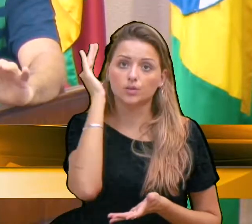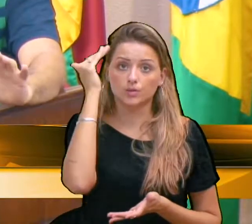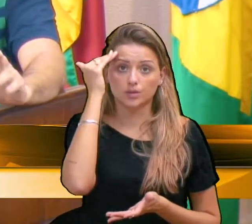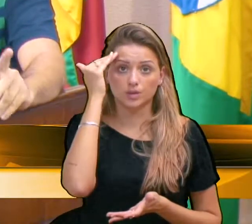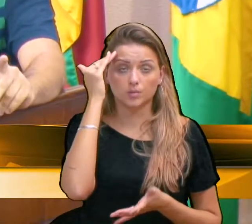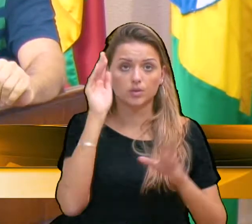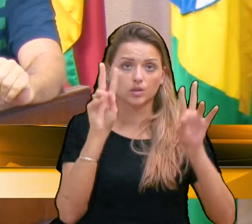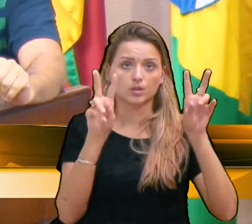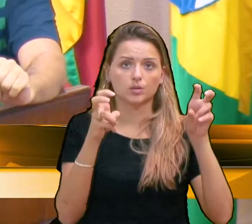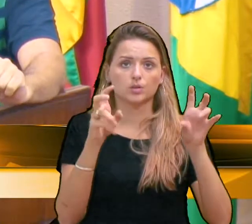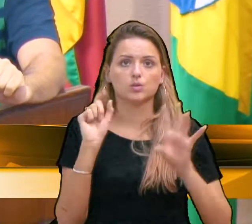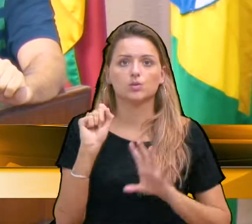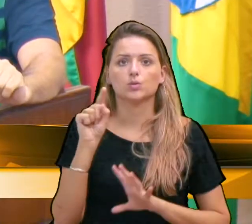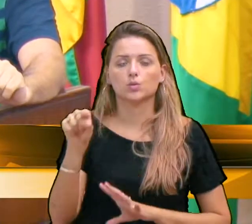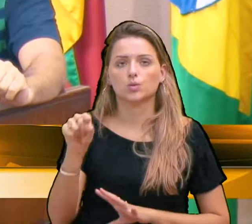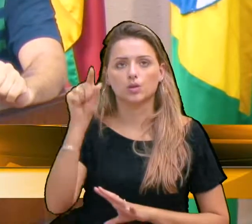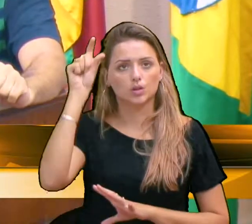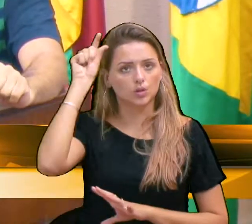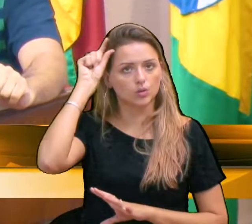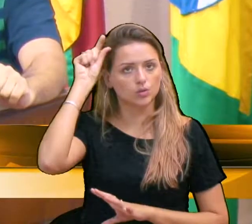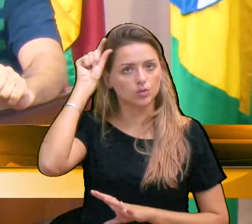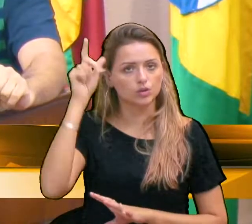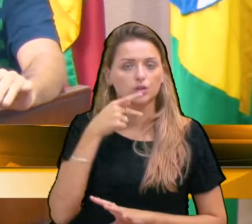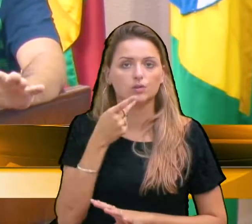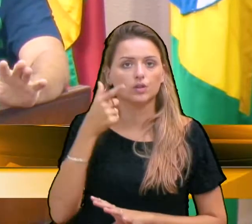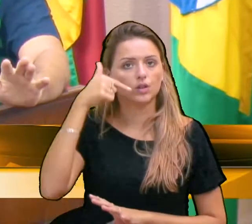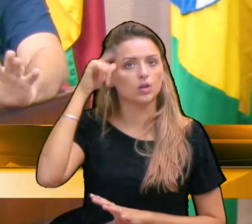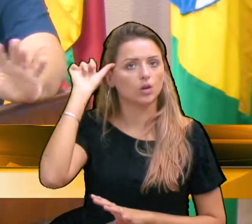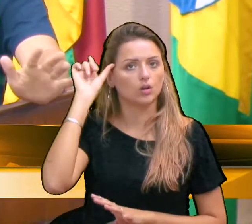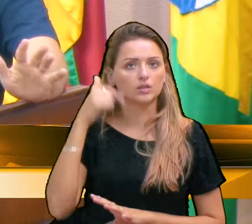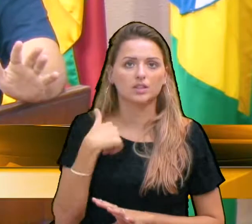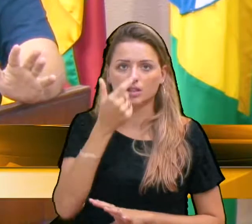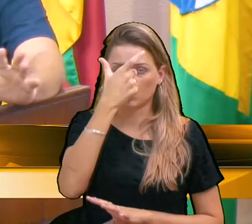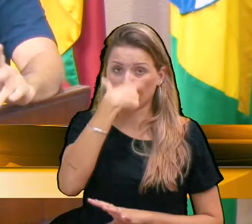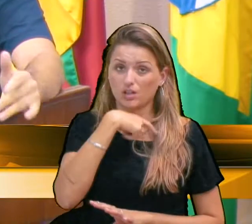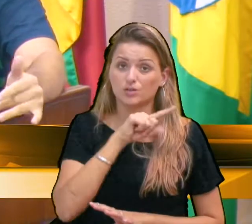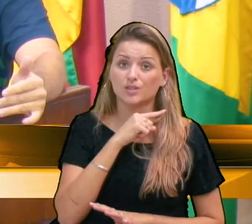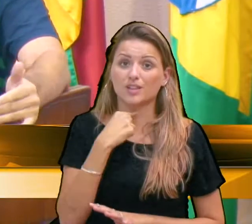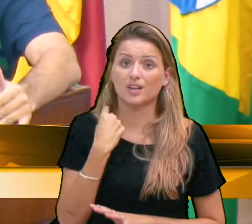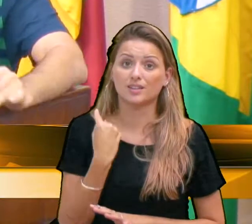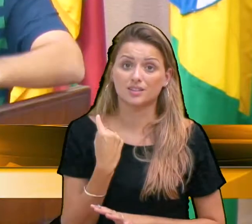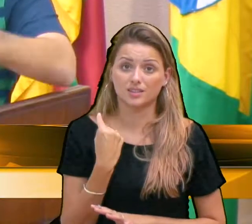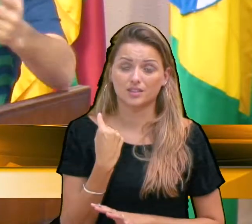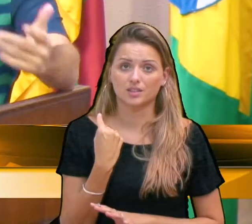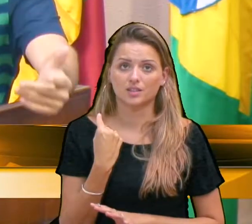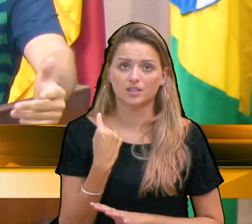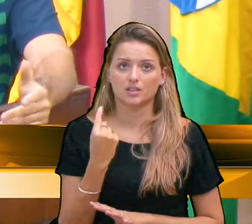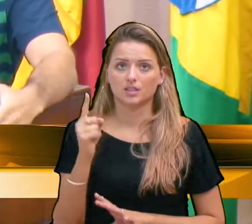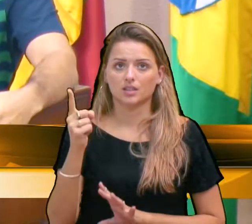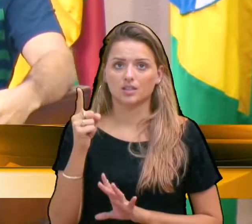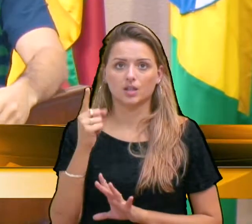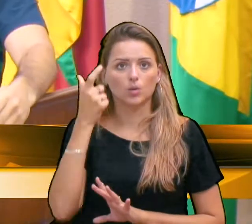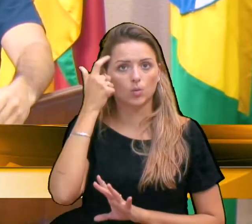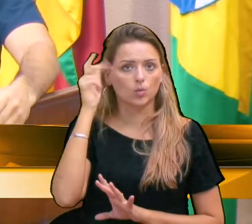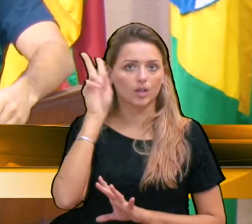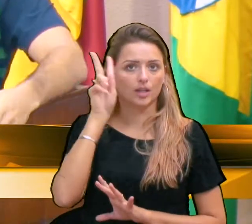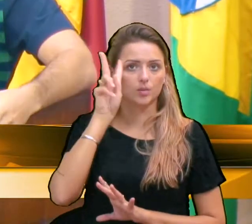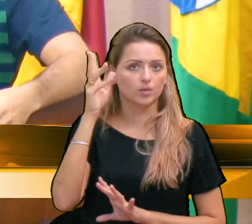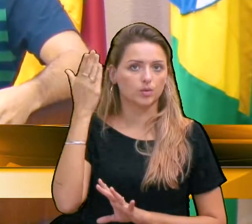do assunto que o vereador Francisco Guerra trouxe da tribuna ontem, que eu acho que ele está meio atrasado e ele não voltou no tempo.